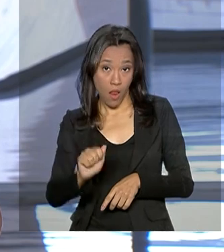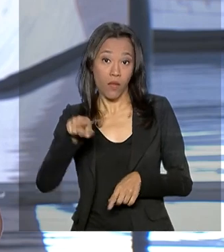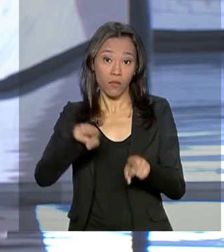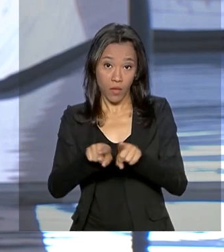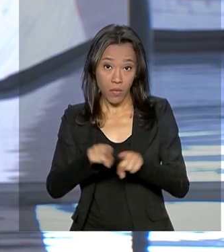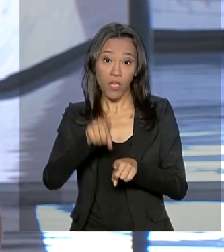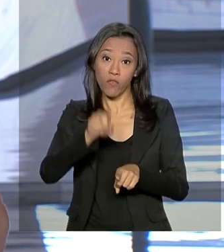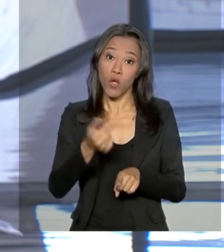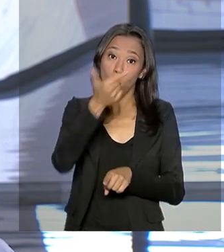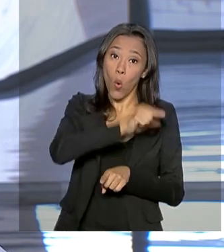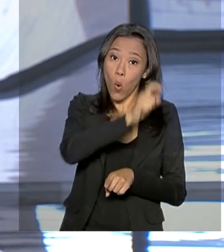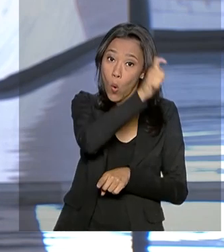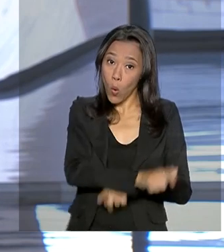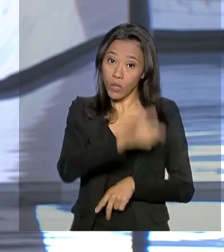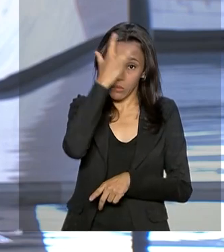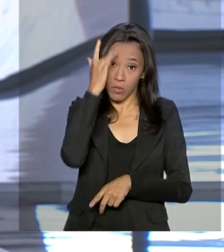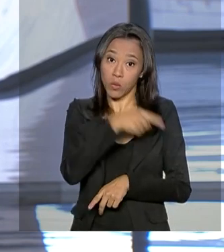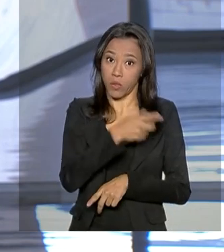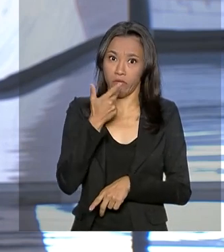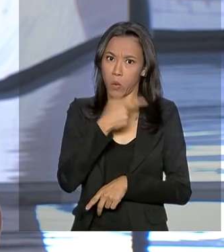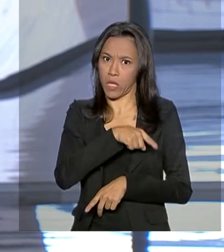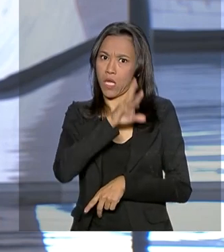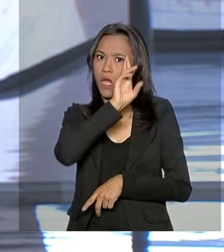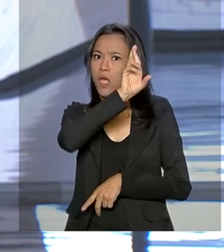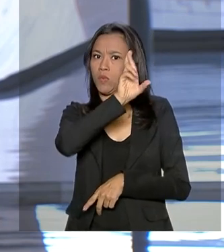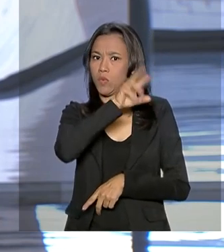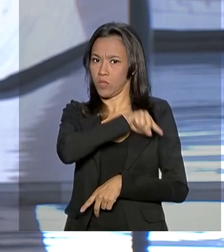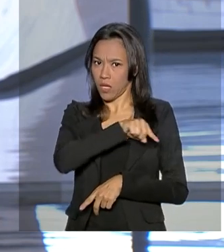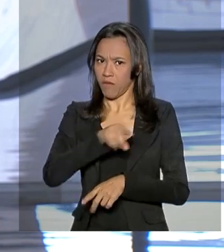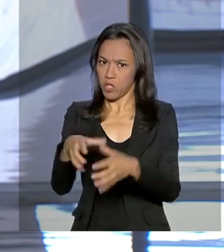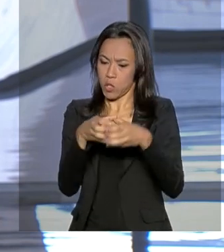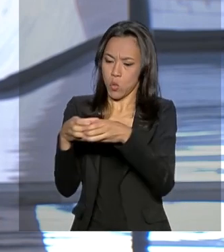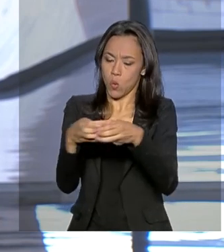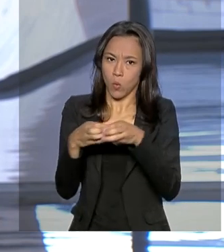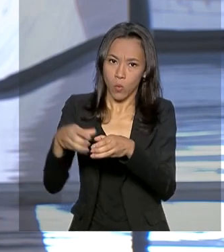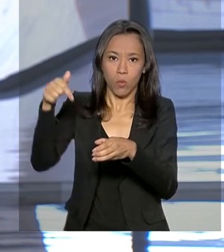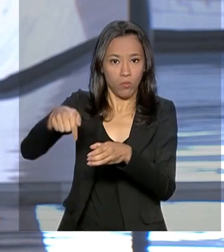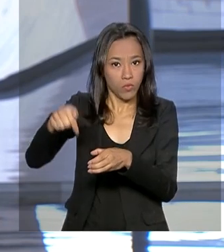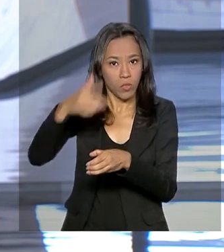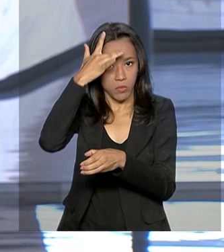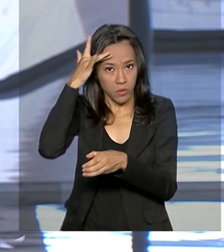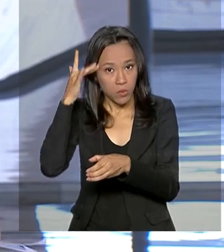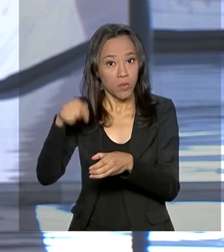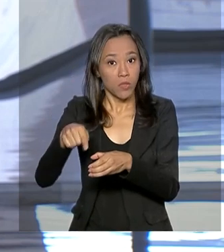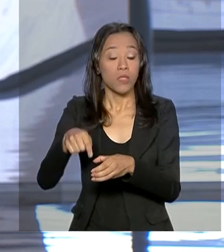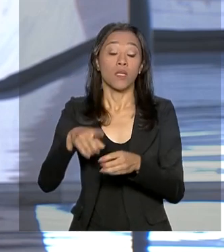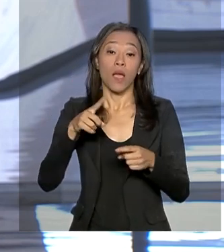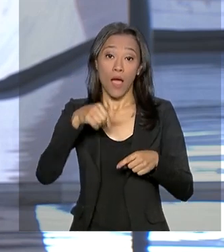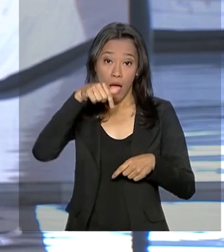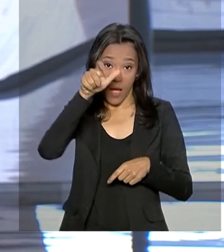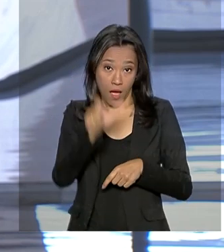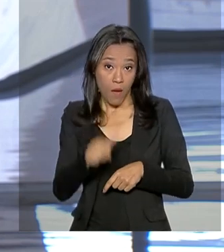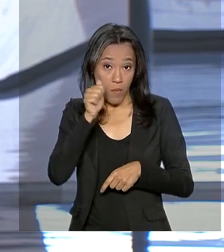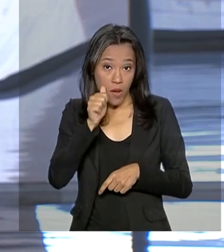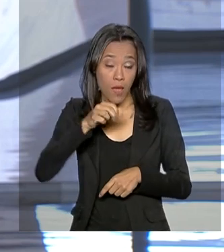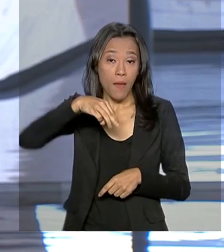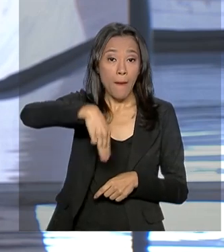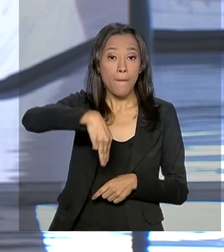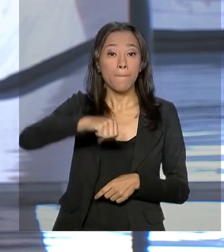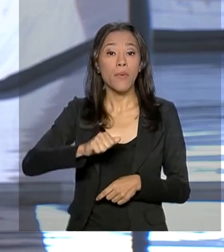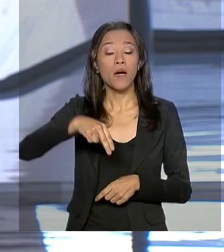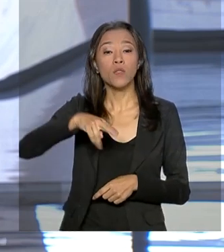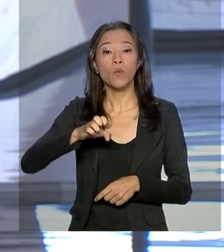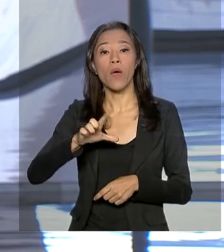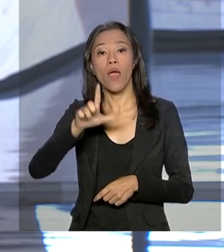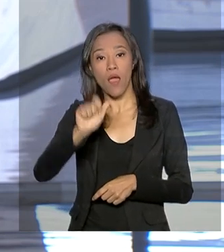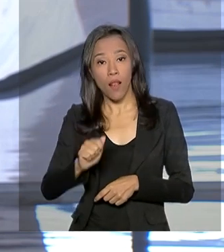walter delgadillo apontado como cabeça dessa quadrilha segundo ele manuela intermediou aí o contato com o site